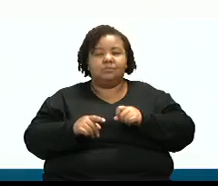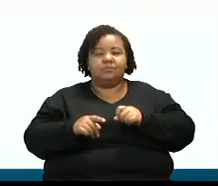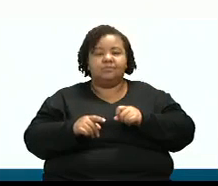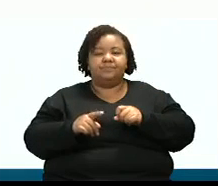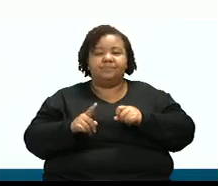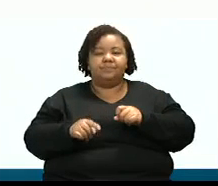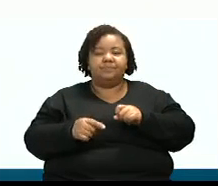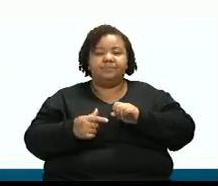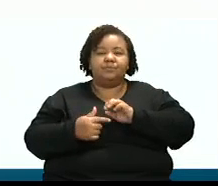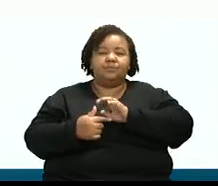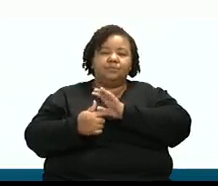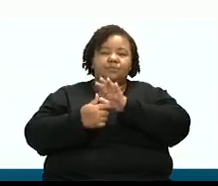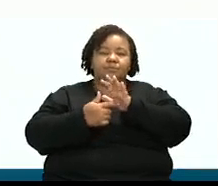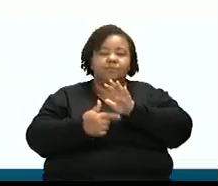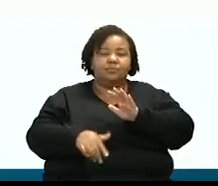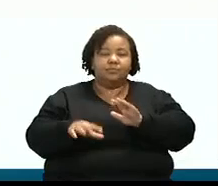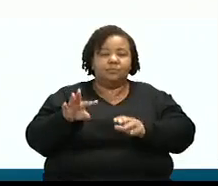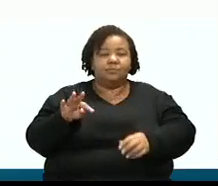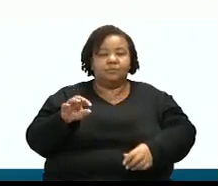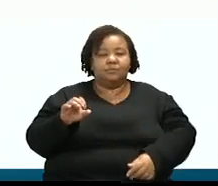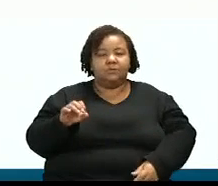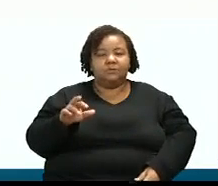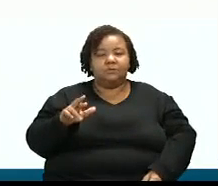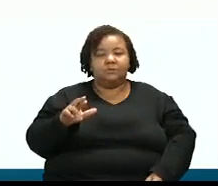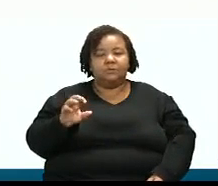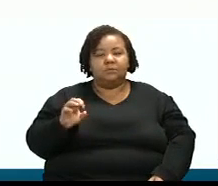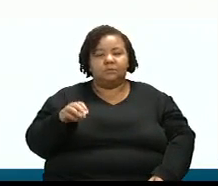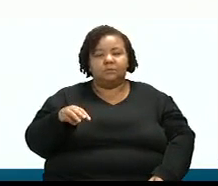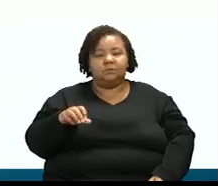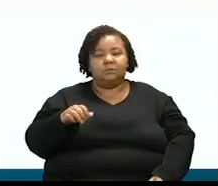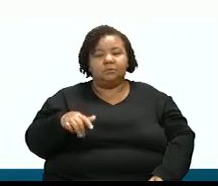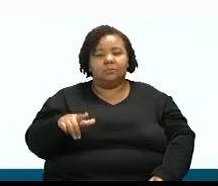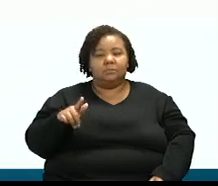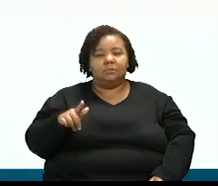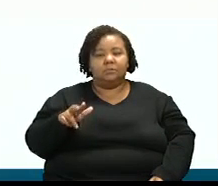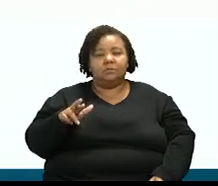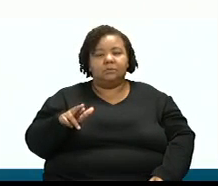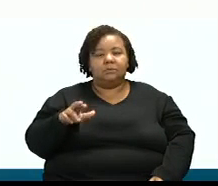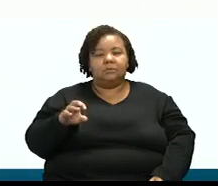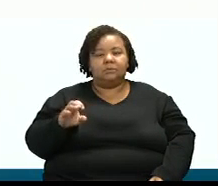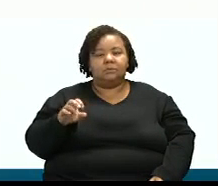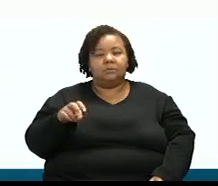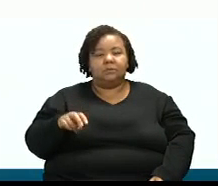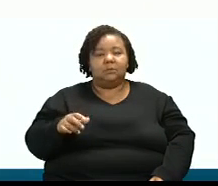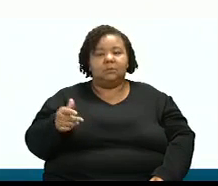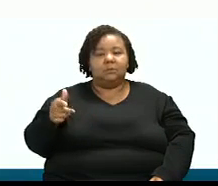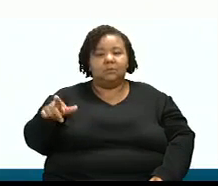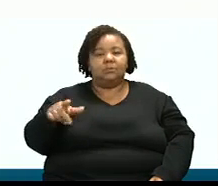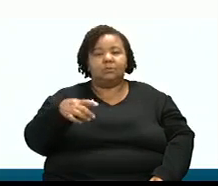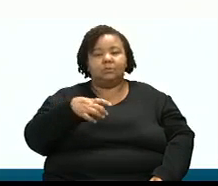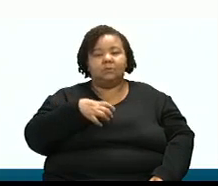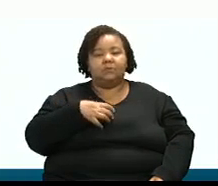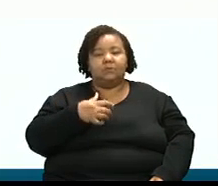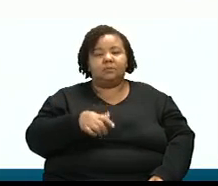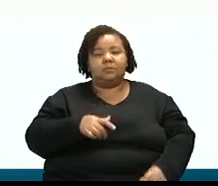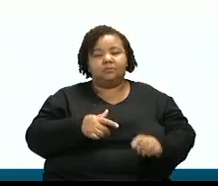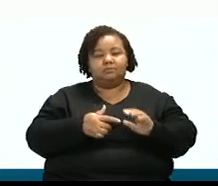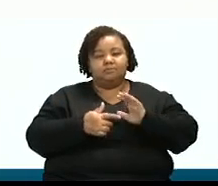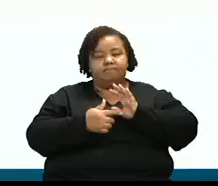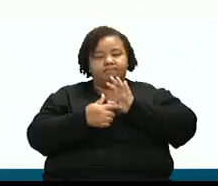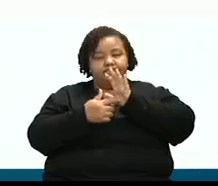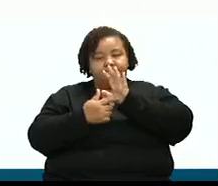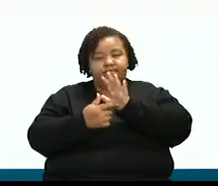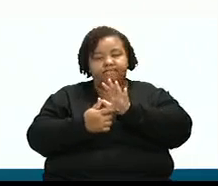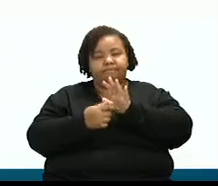é apresentada no teorema de Green. Então, é uma outra forma de expressar a expressão na integral dupla.